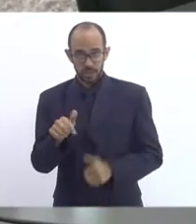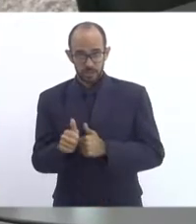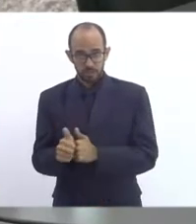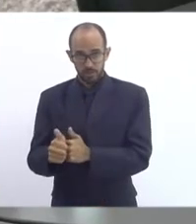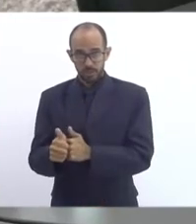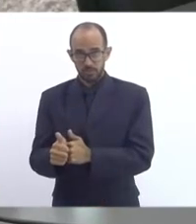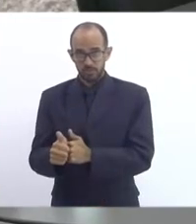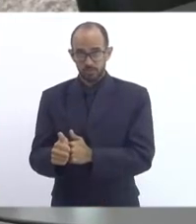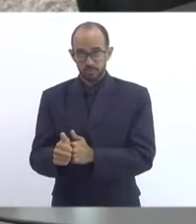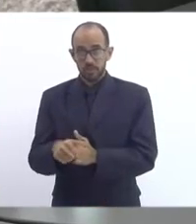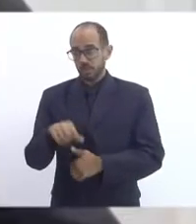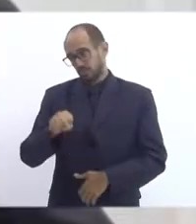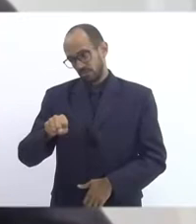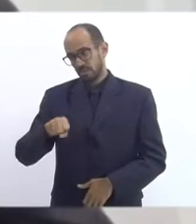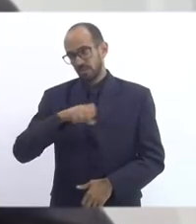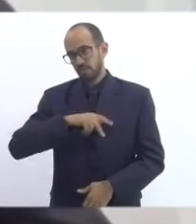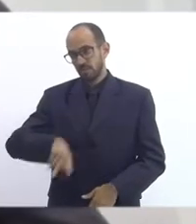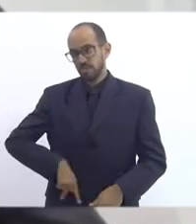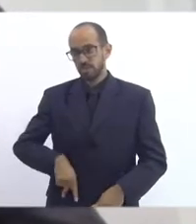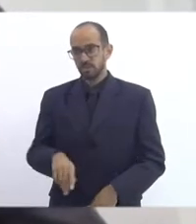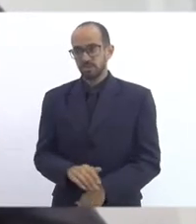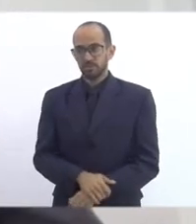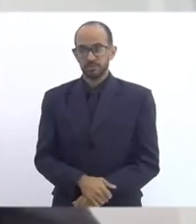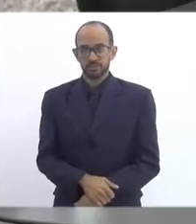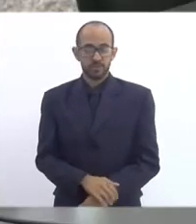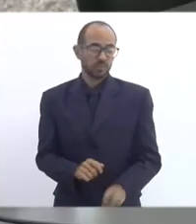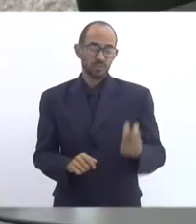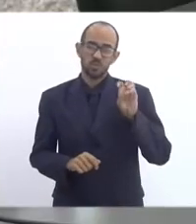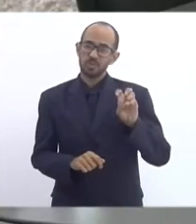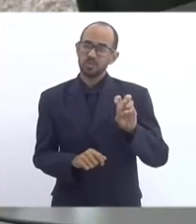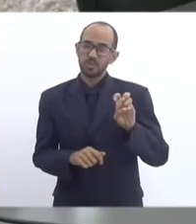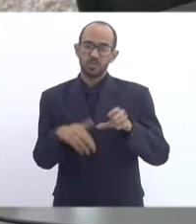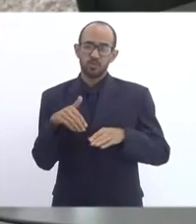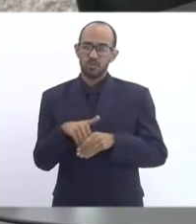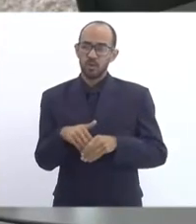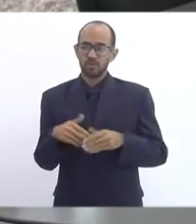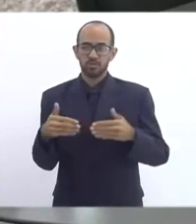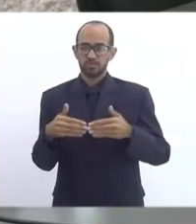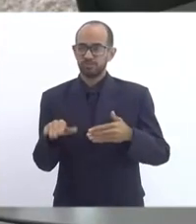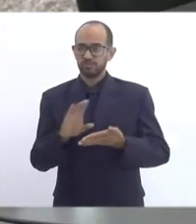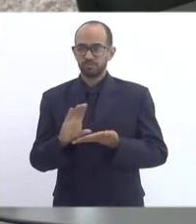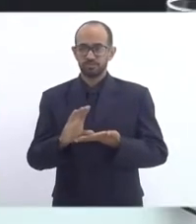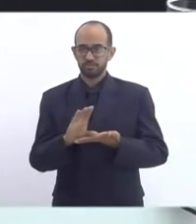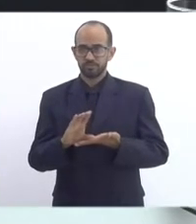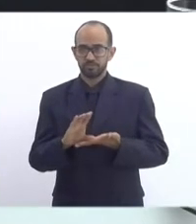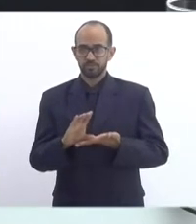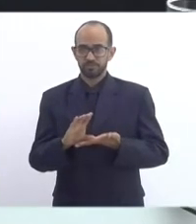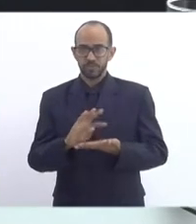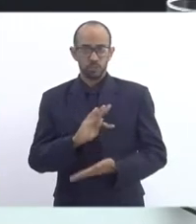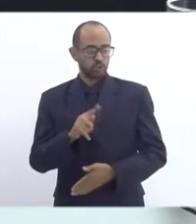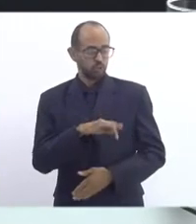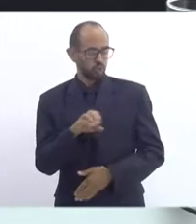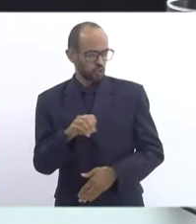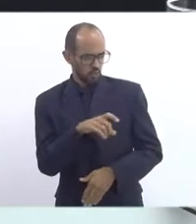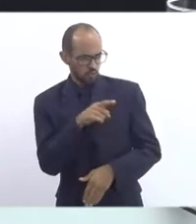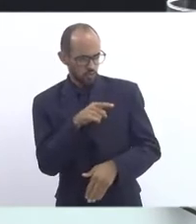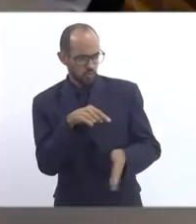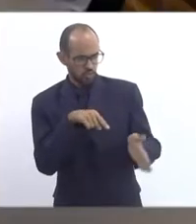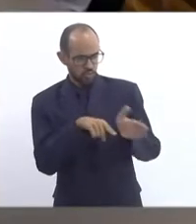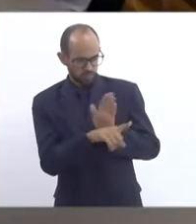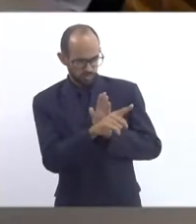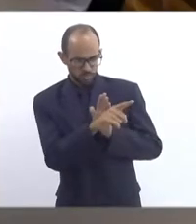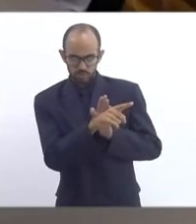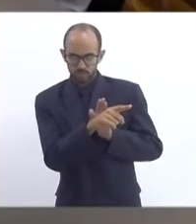Sim, presidente. Então são 1, 2, 3, 4, 5 votos pela inconstitucionalidade. O Chico já seguiu? Seguiu. Chico Machado vota pela